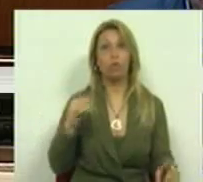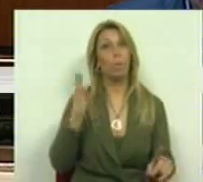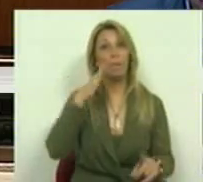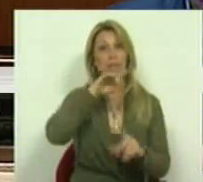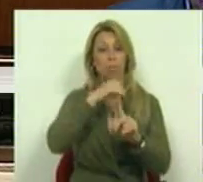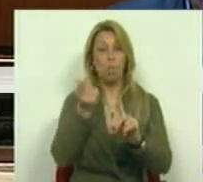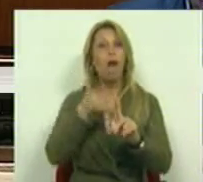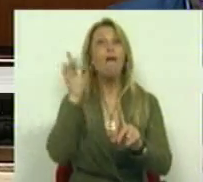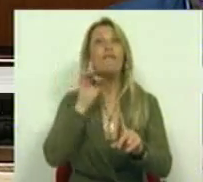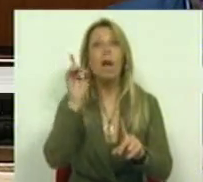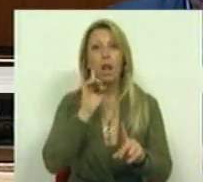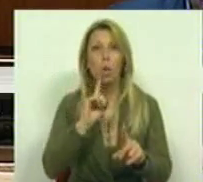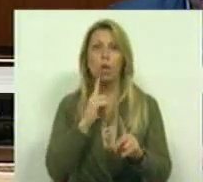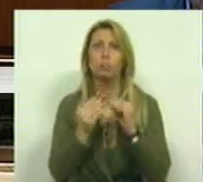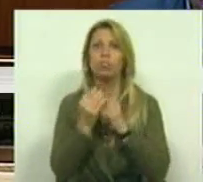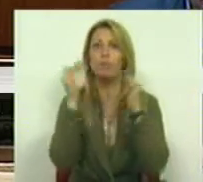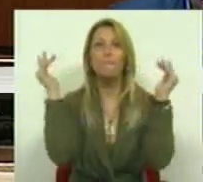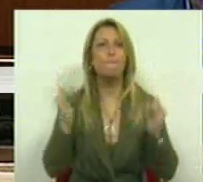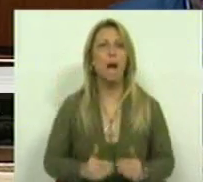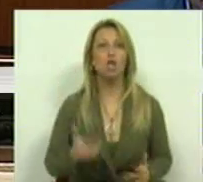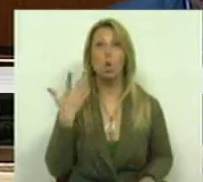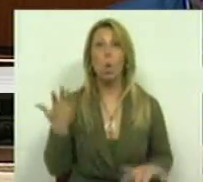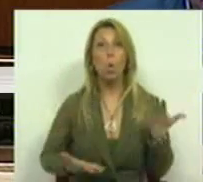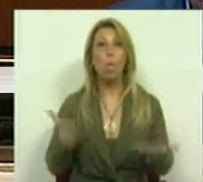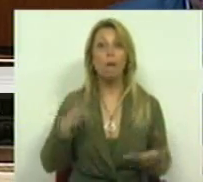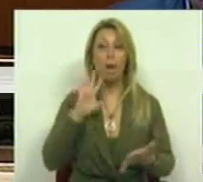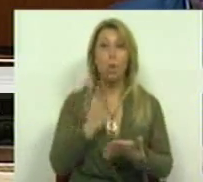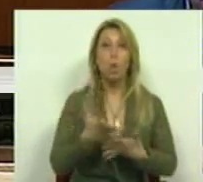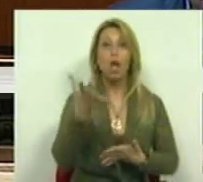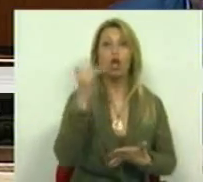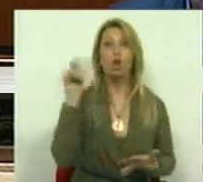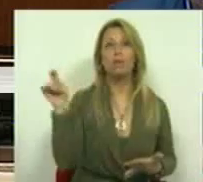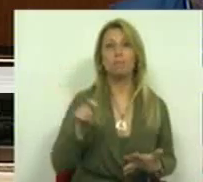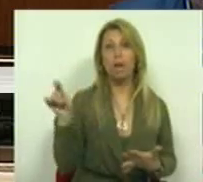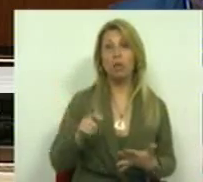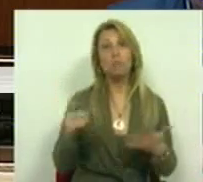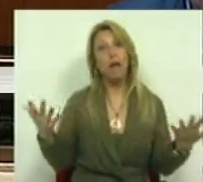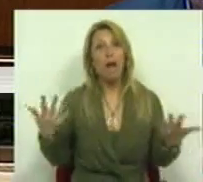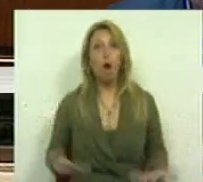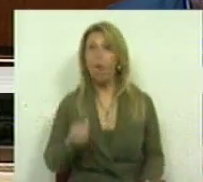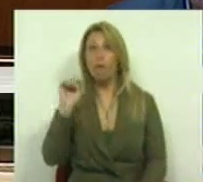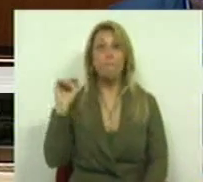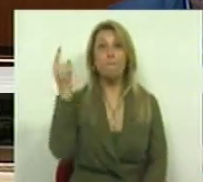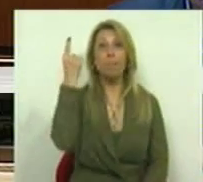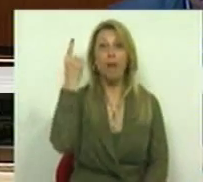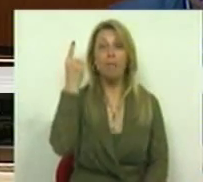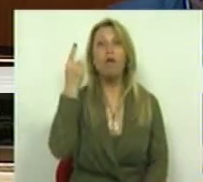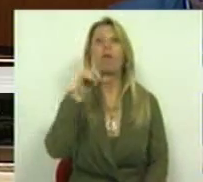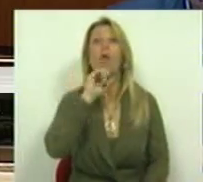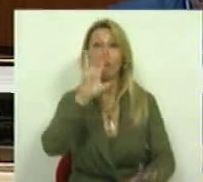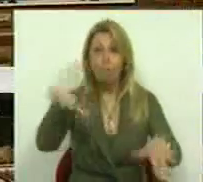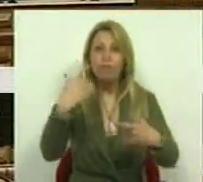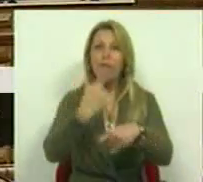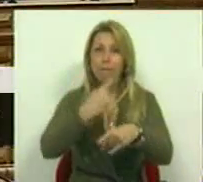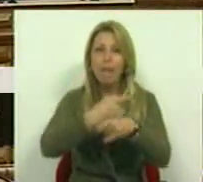historicamente baixos quando comparados com os últimos 12 meses, mas pela primeira vez foi possível, apesar deste